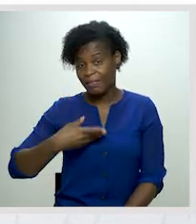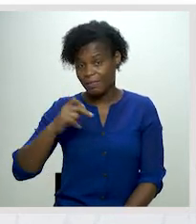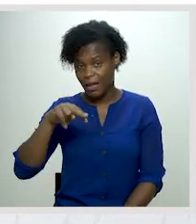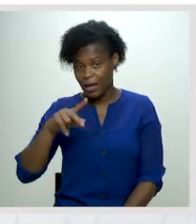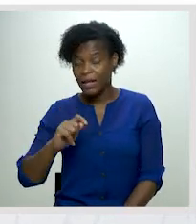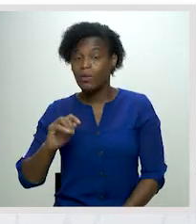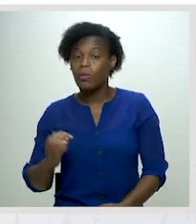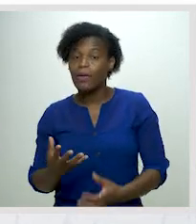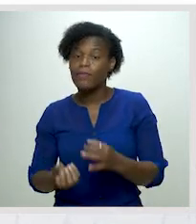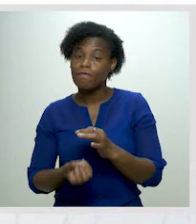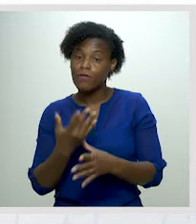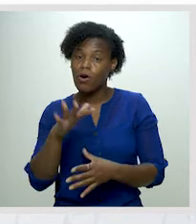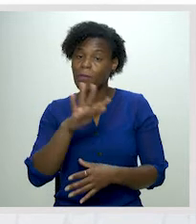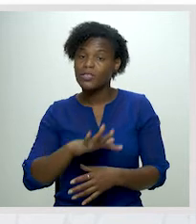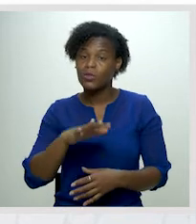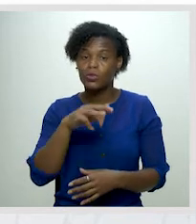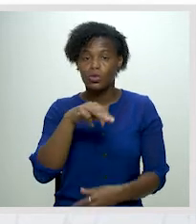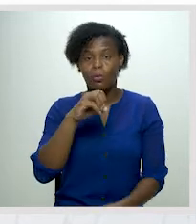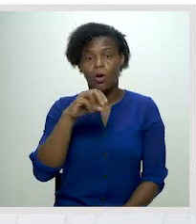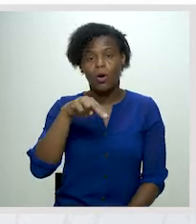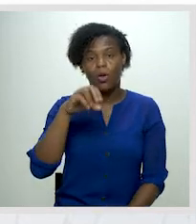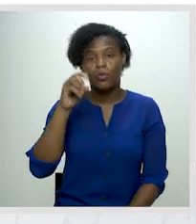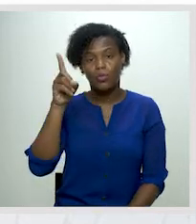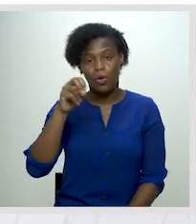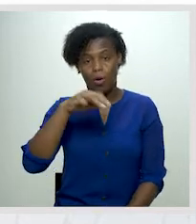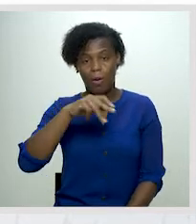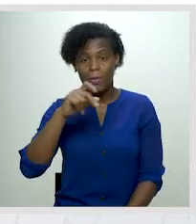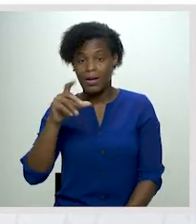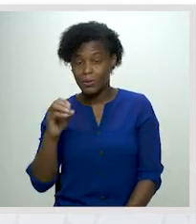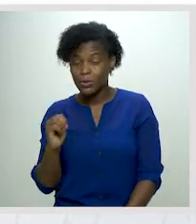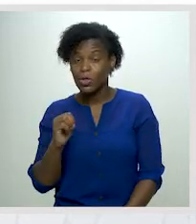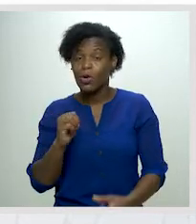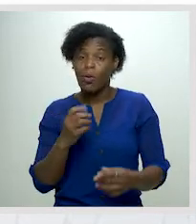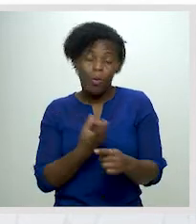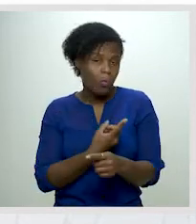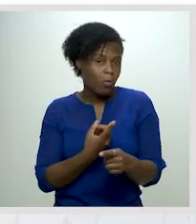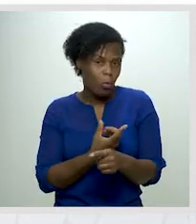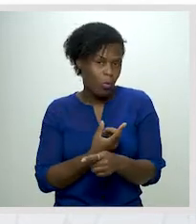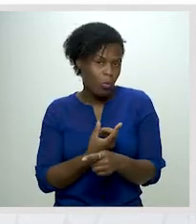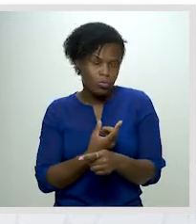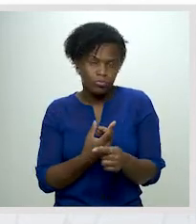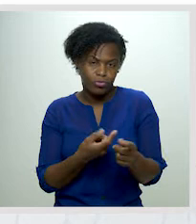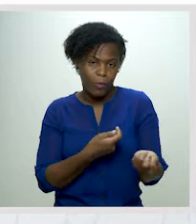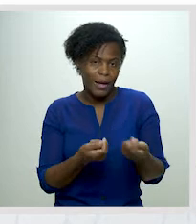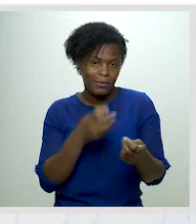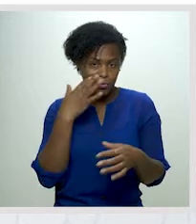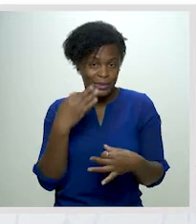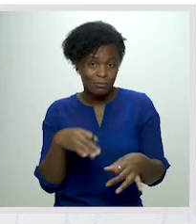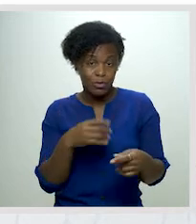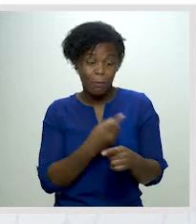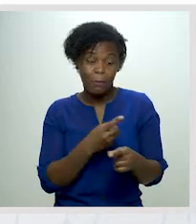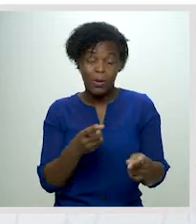quanto à formação dos monômeros, que são compostos orgânicos simples. Por quê?